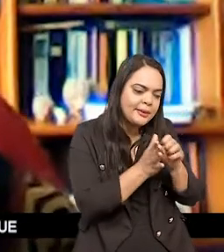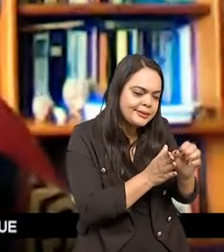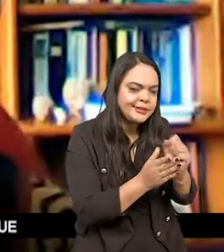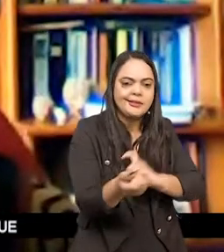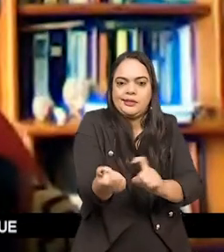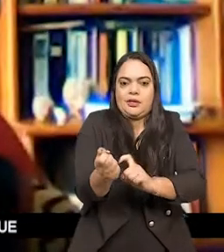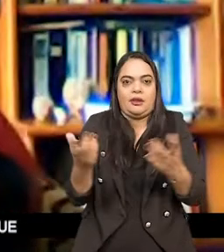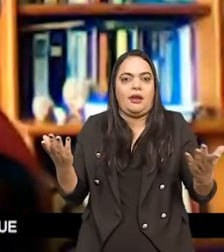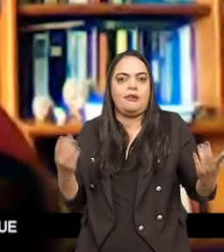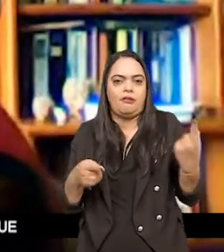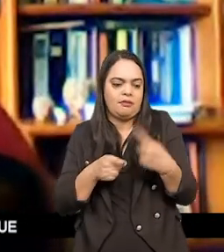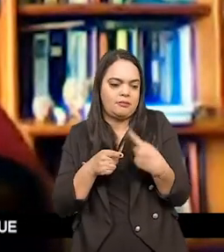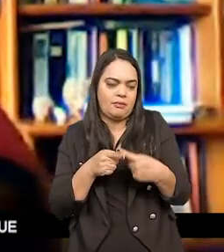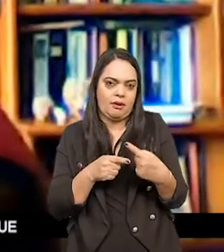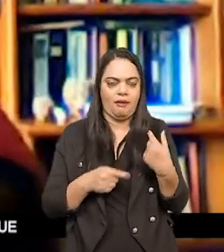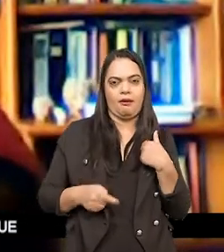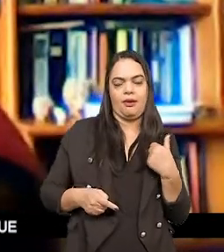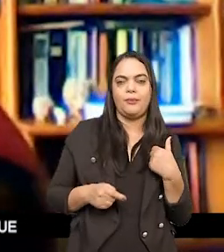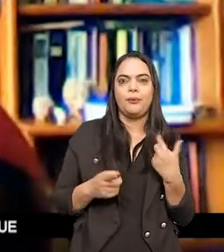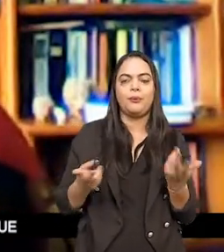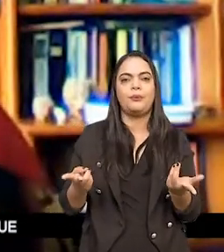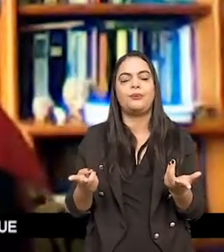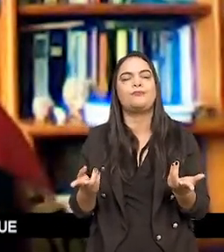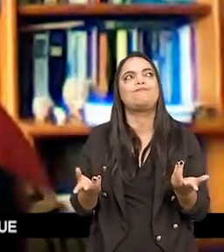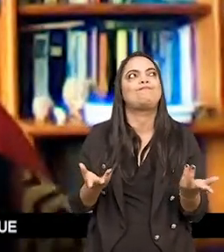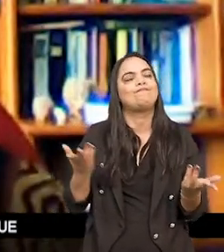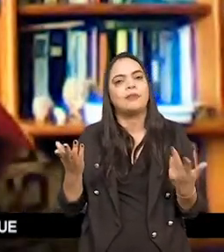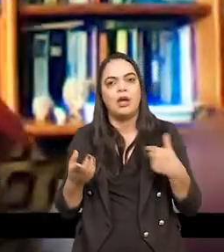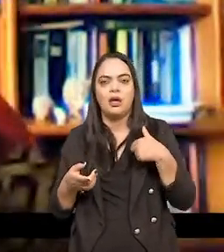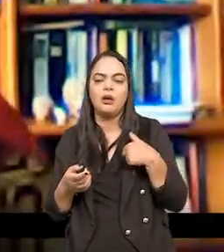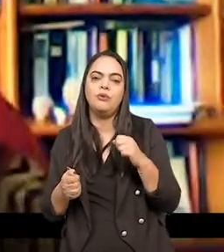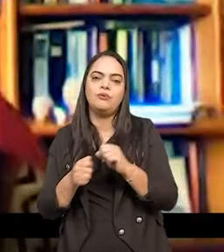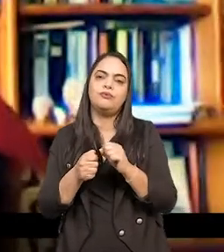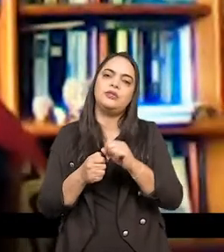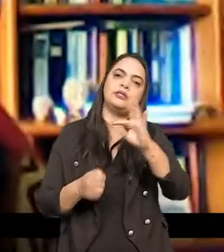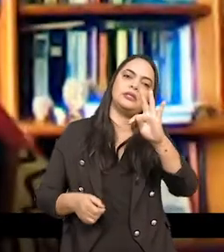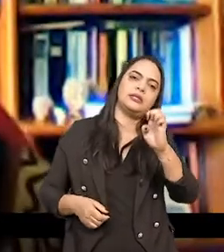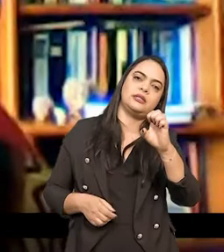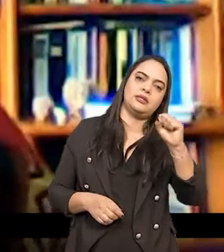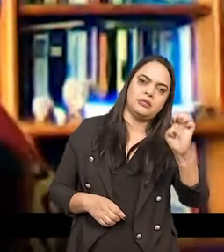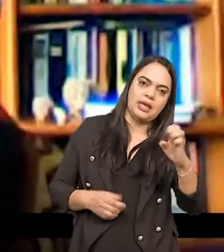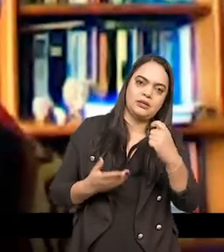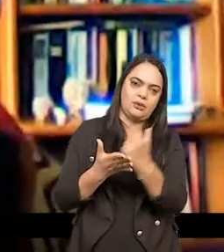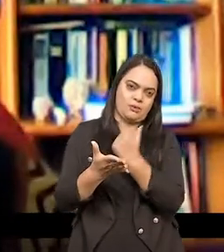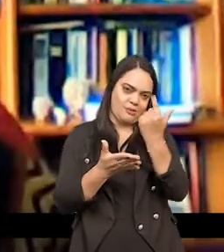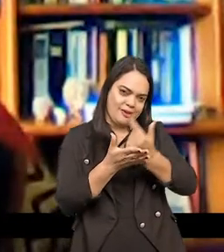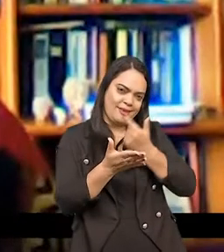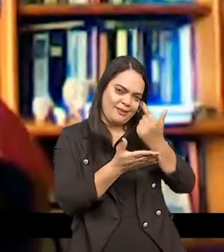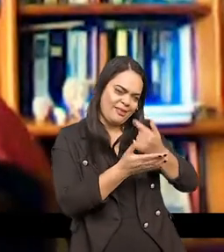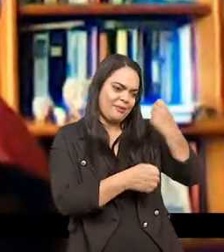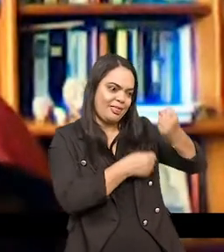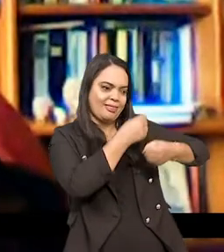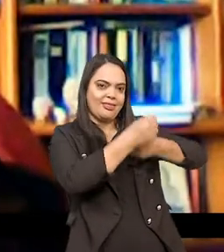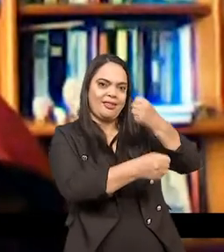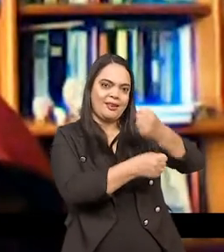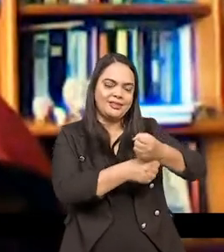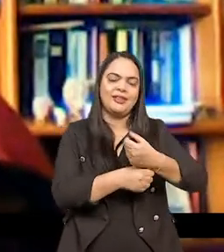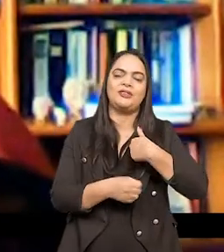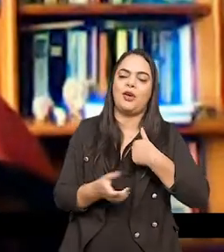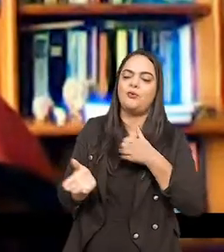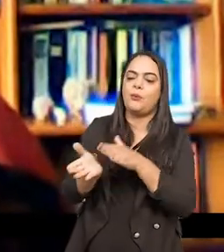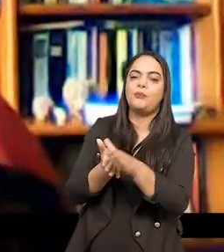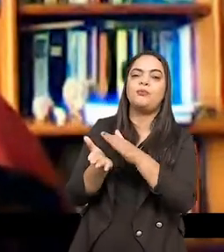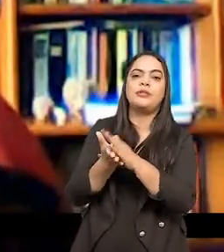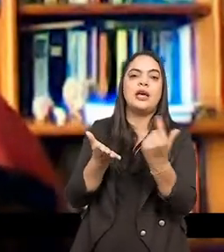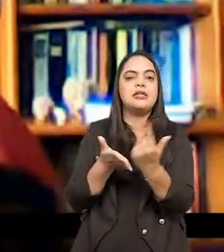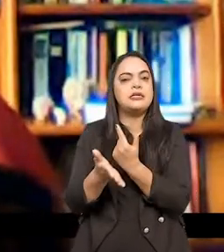olhar assim tão neutro. Eu fiz uma tese, que é o que vai sair o livro agora, depois de tantos anos, escrevi tanta coisa antes, que era